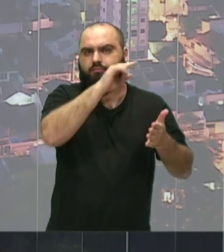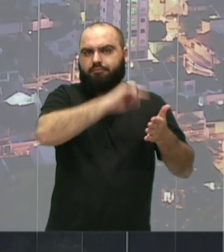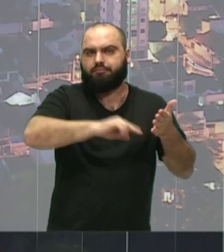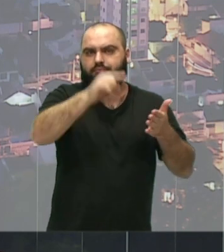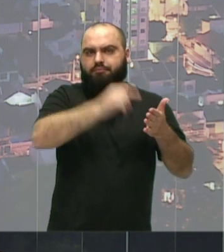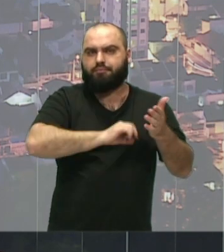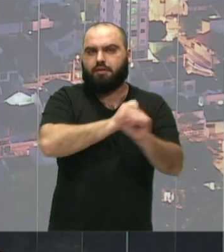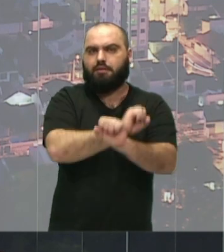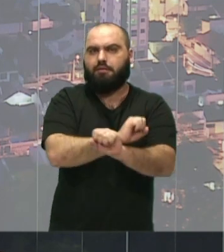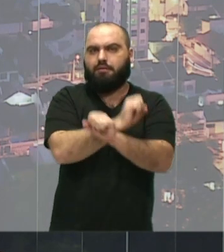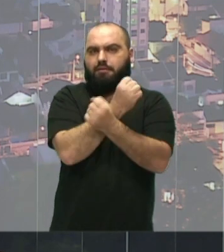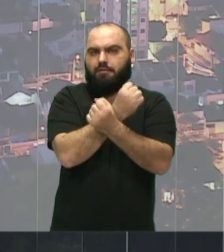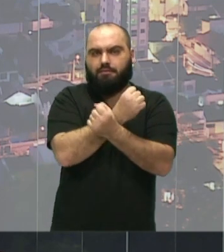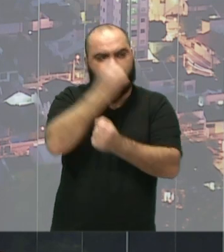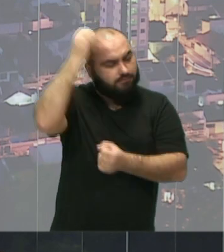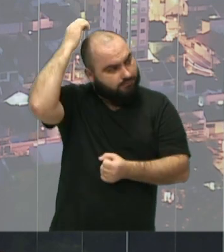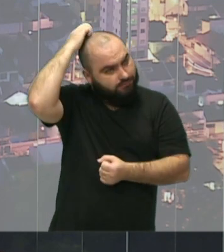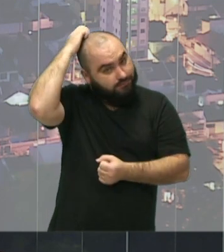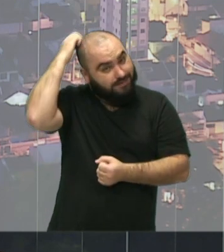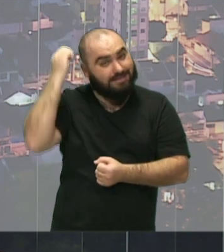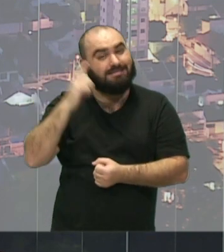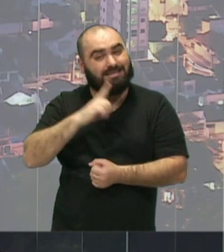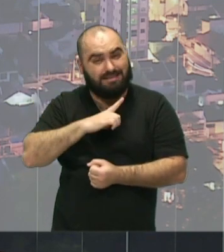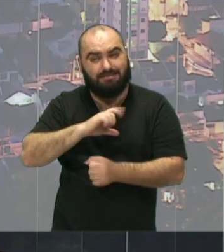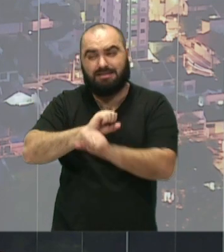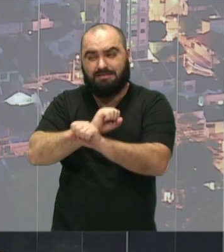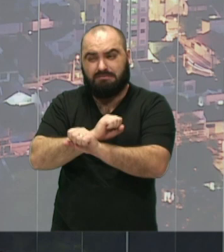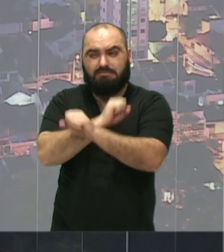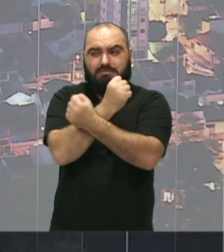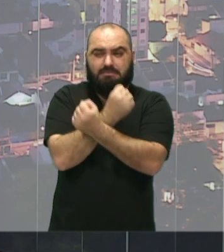dizer, escravizou-se